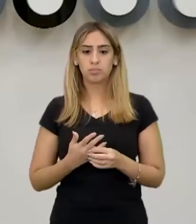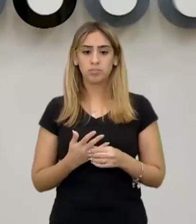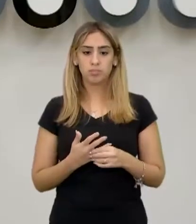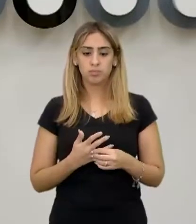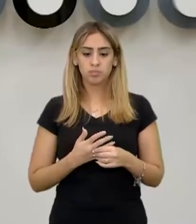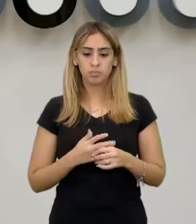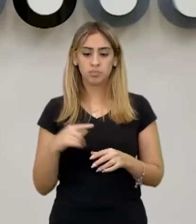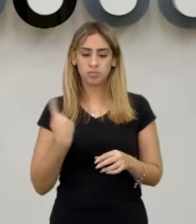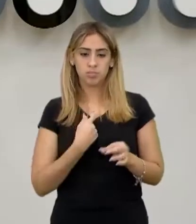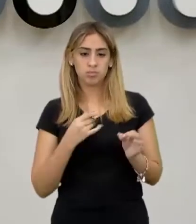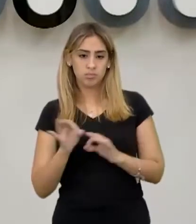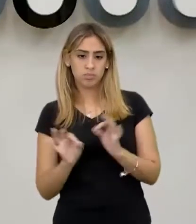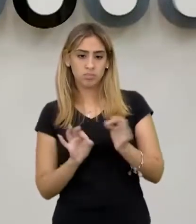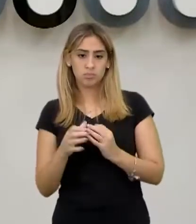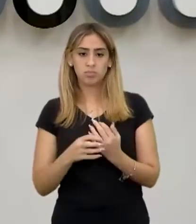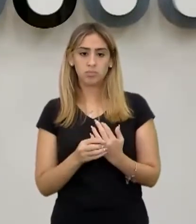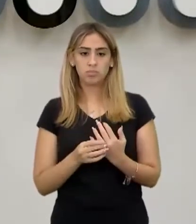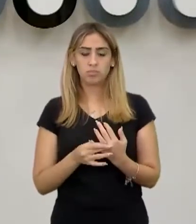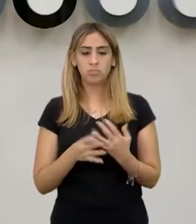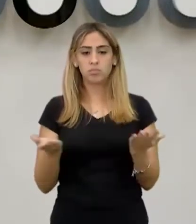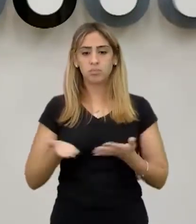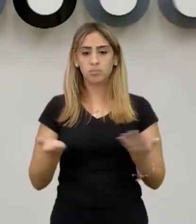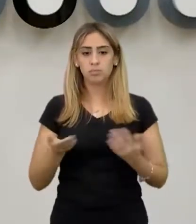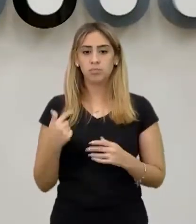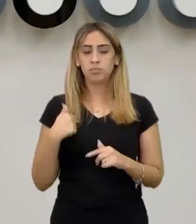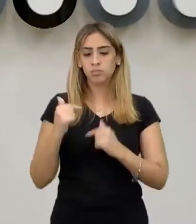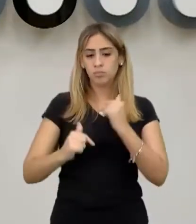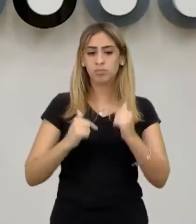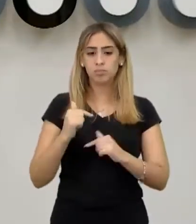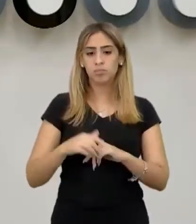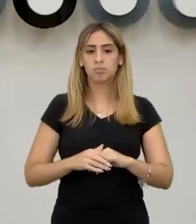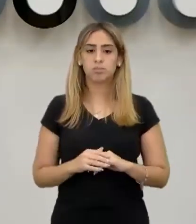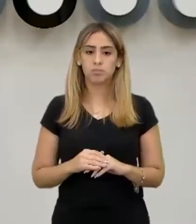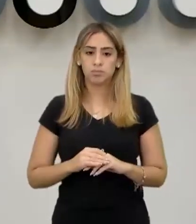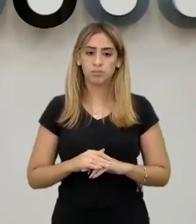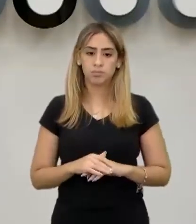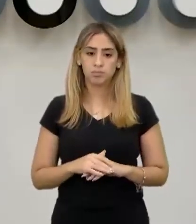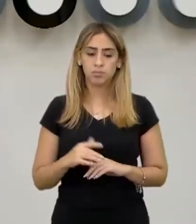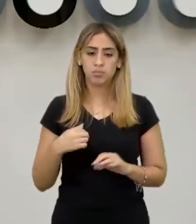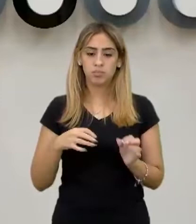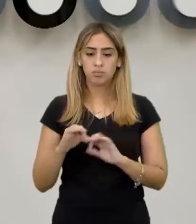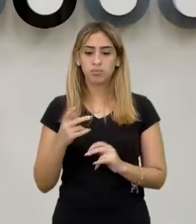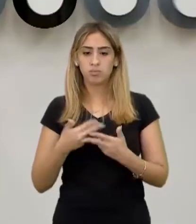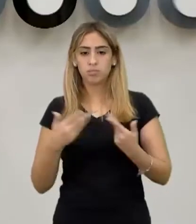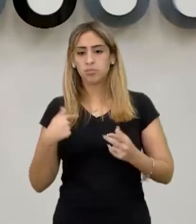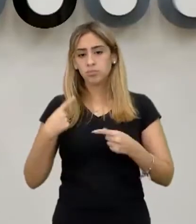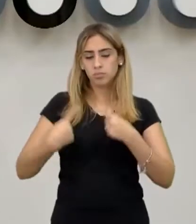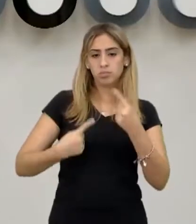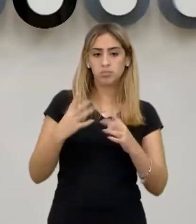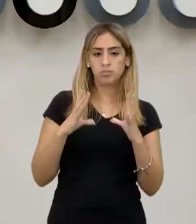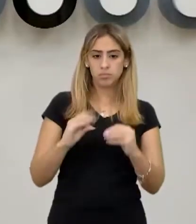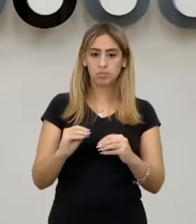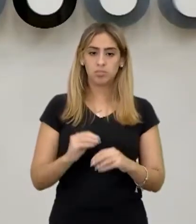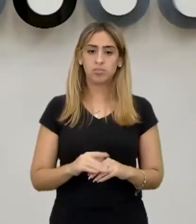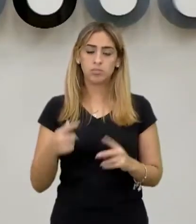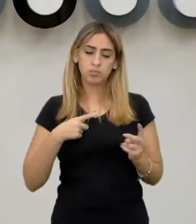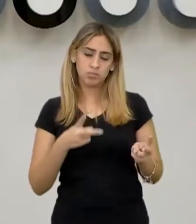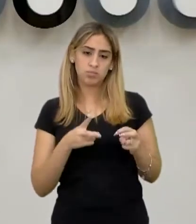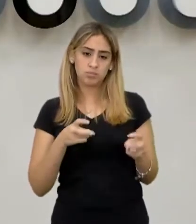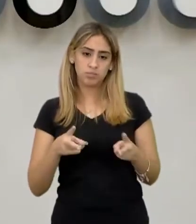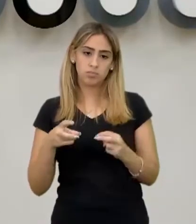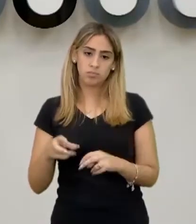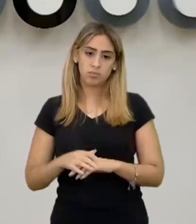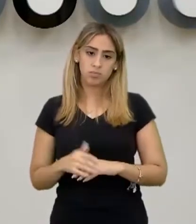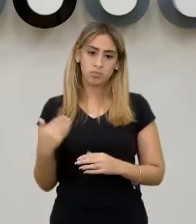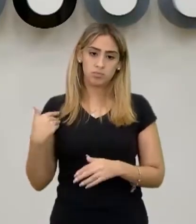nosso projeto, hoje, trabalhando com projeto de vida, essas discussões todas, eu percebo